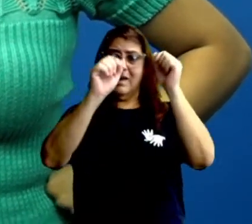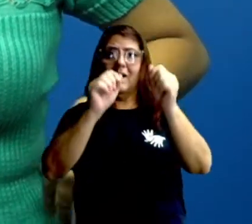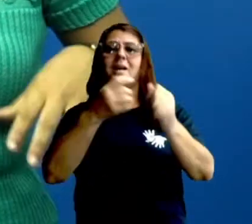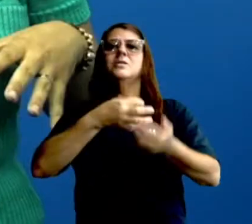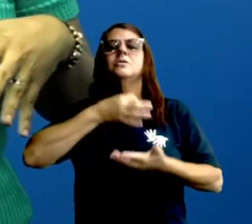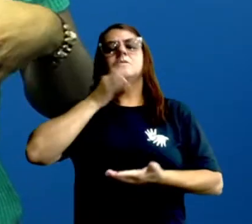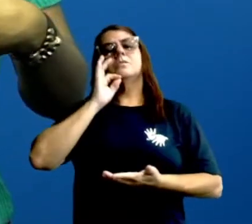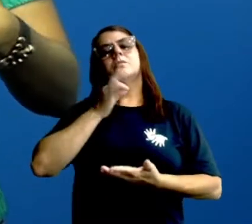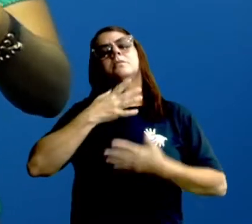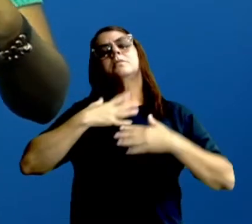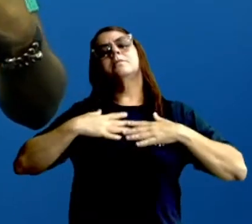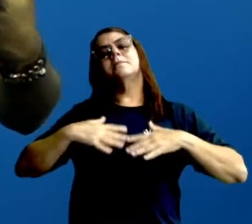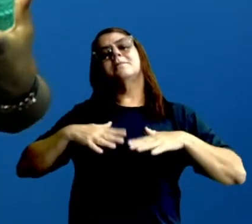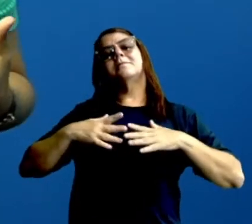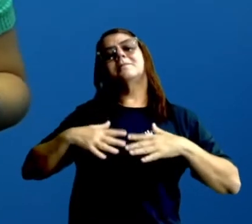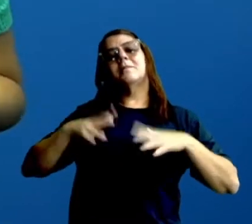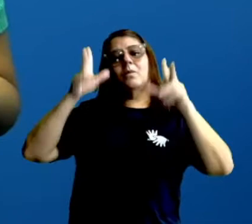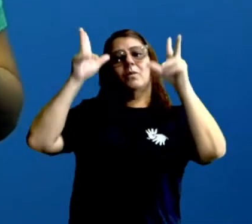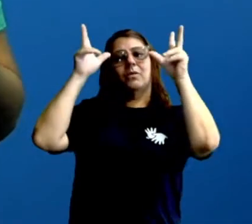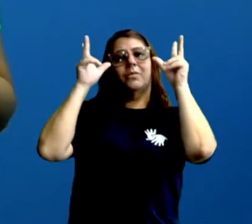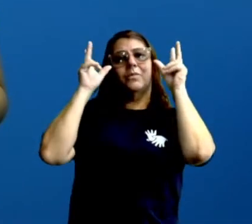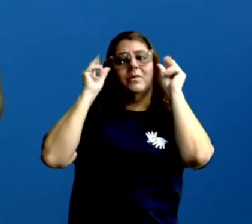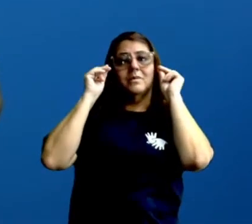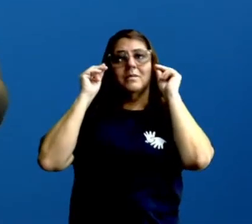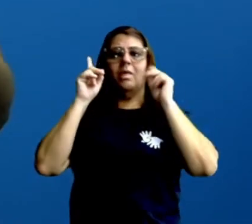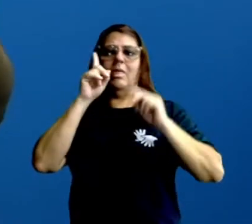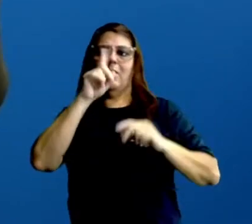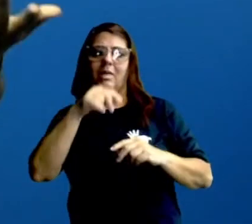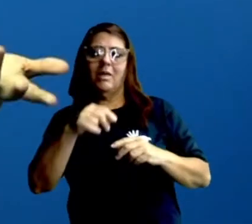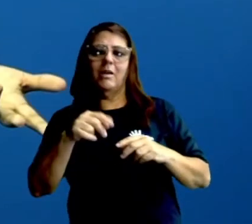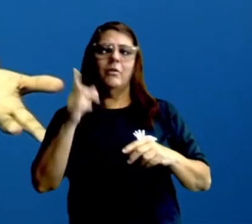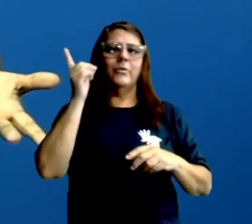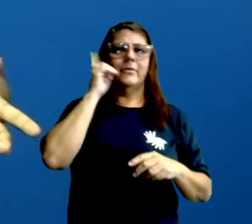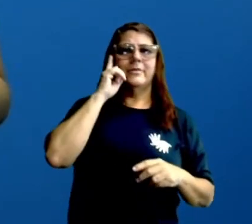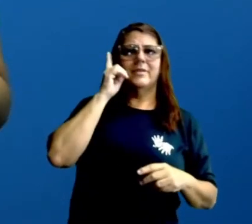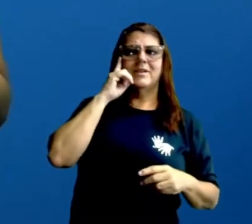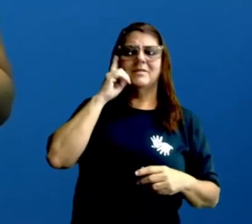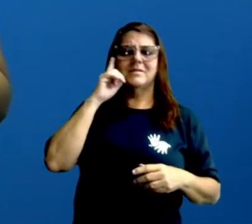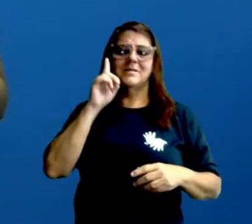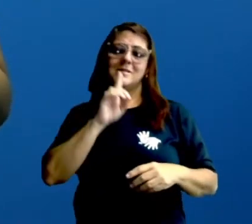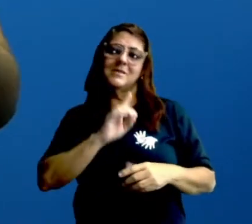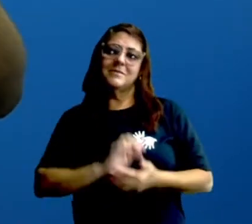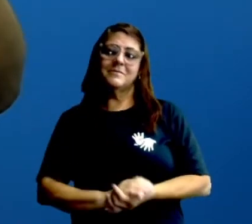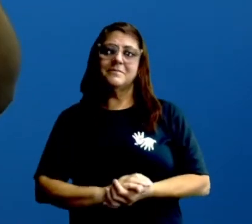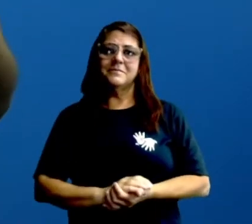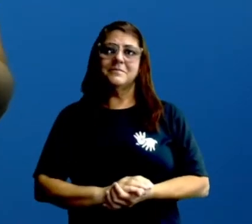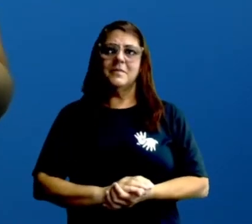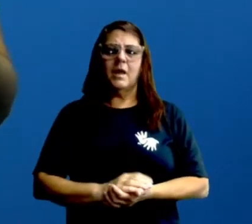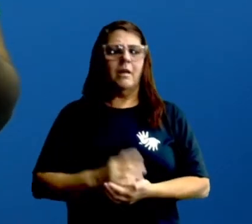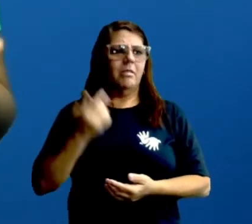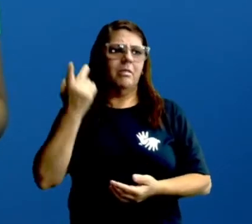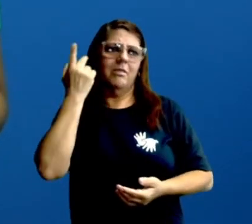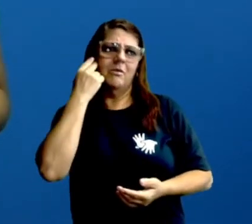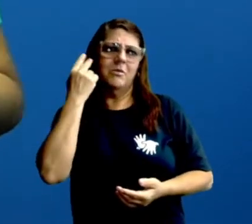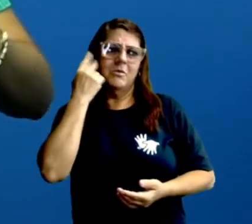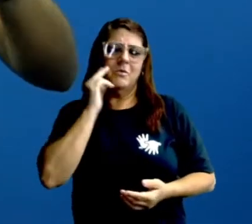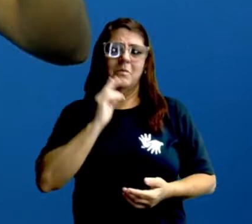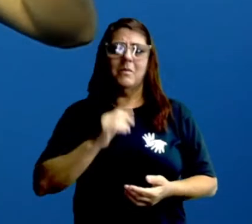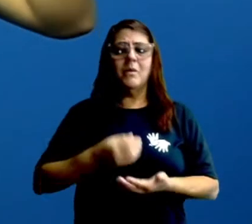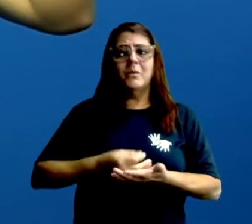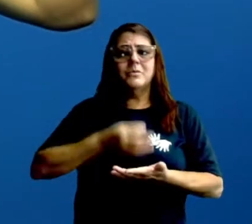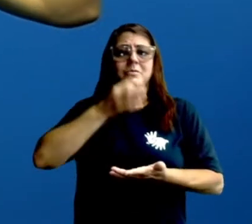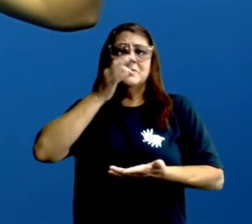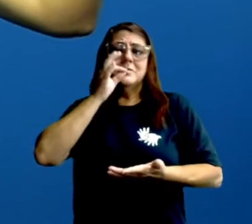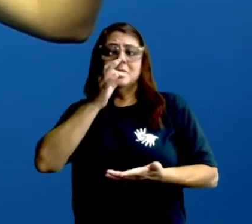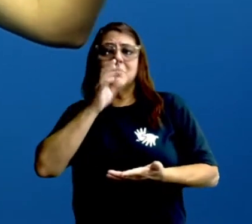então esses vegetais eles são utilizados no nosso dia-a-dia e com um a gente utilizar